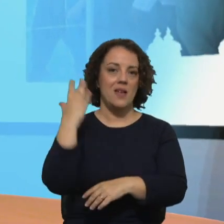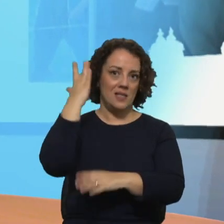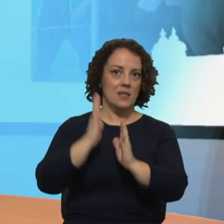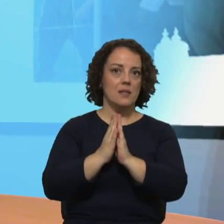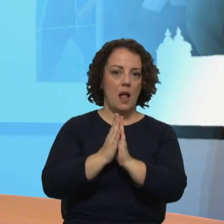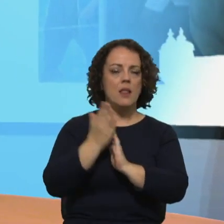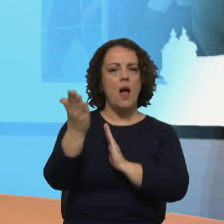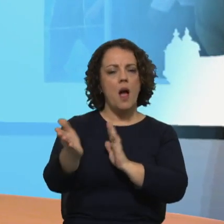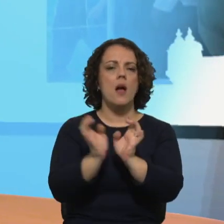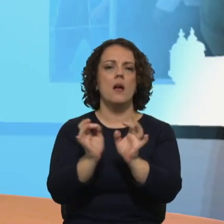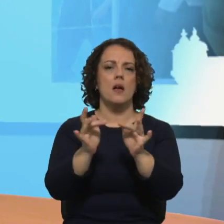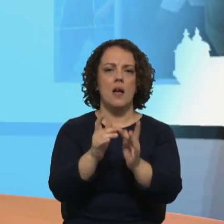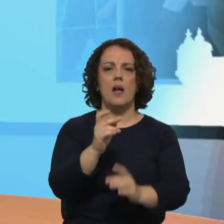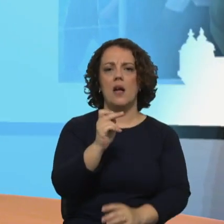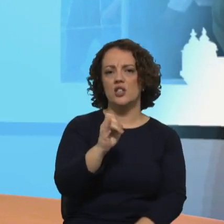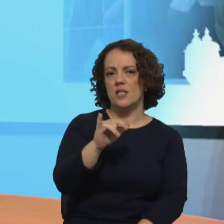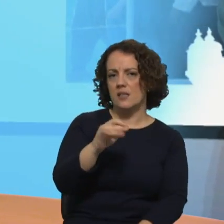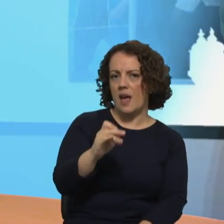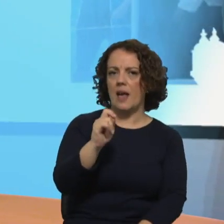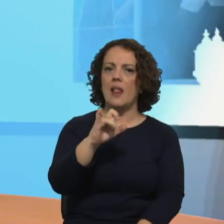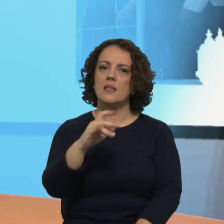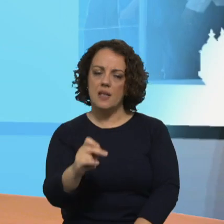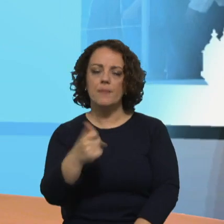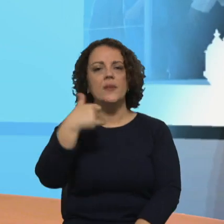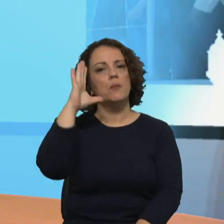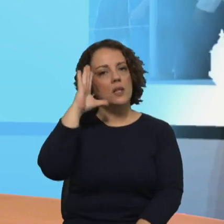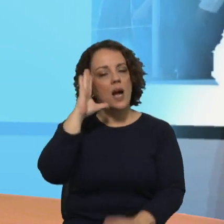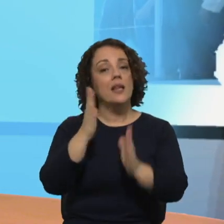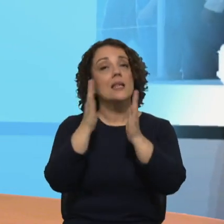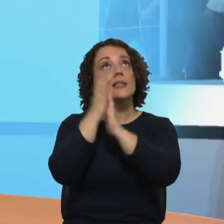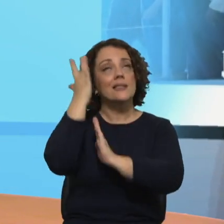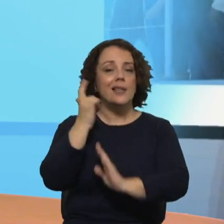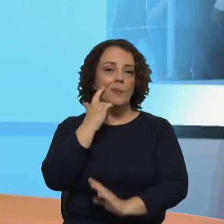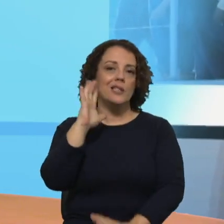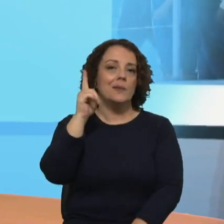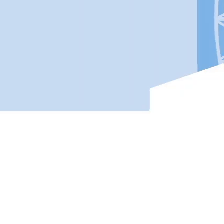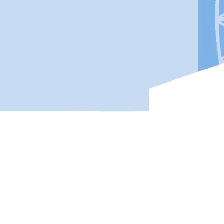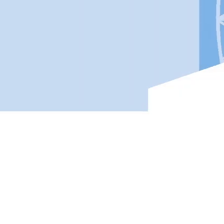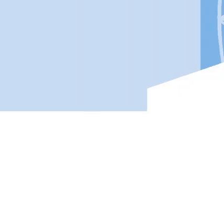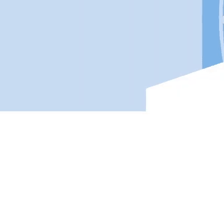portal da Agência Eclésia. Votos de uma ótima tarde, uma Santa Páscoa, até amanhã, se os quiser.